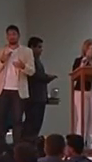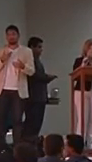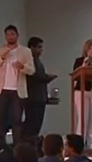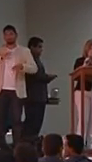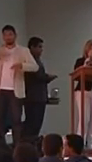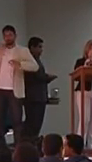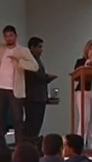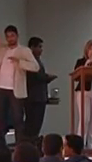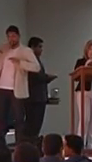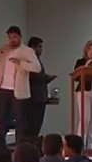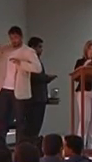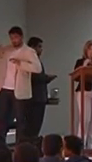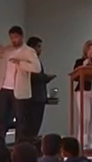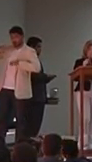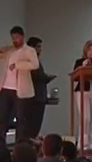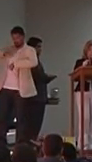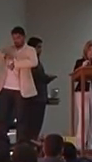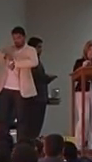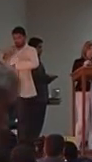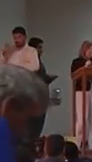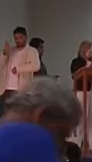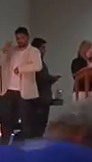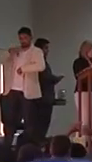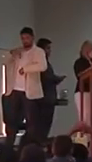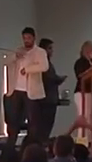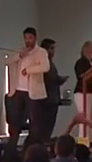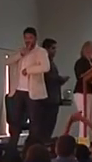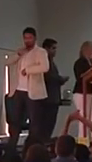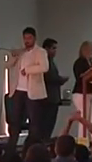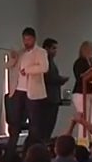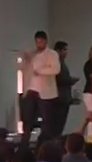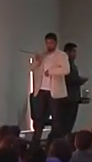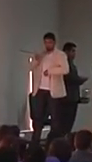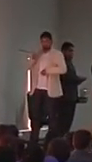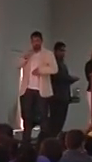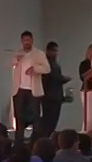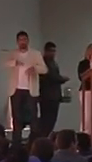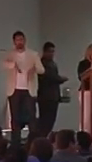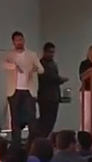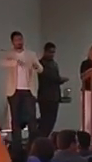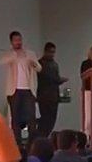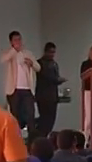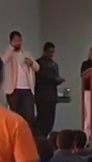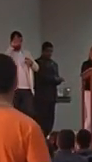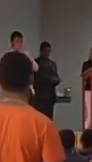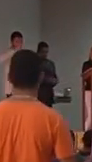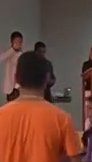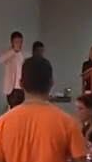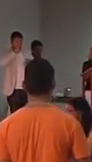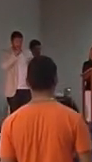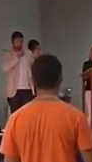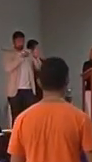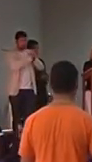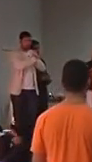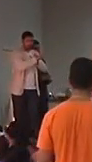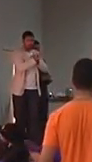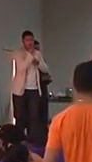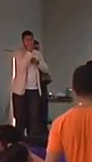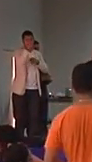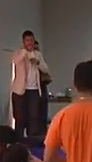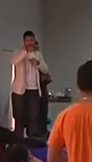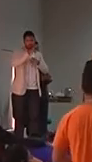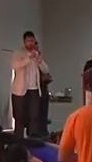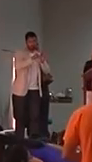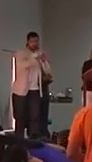tenha 2 minutos para esta resposta. O candidato sorteado só tem 1 minuto para formular